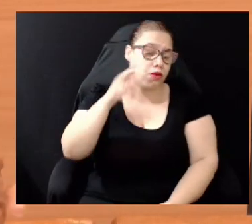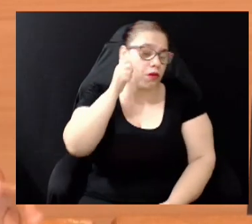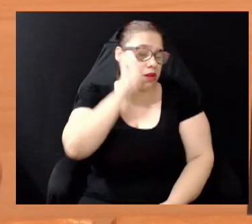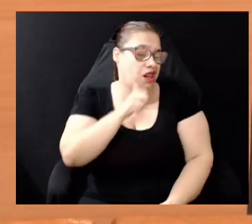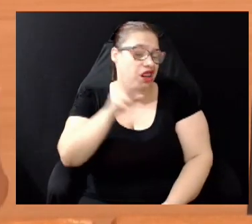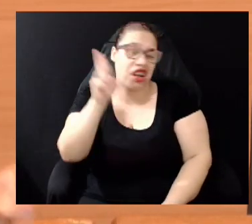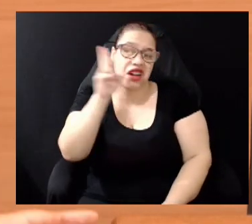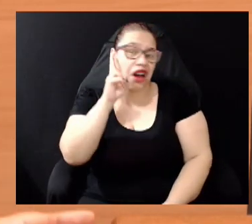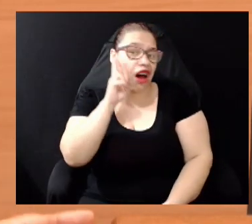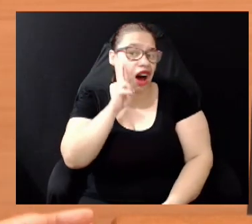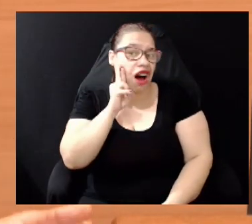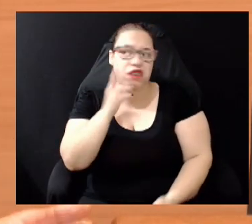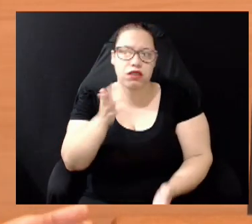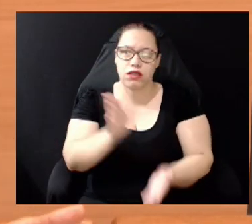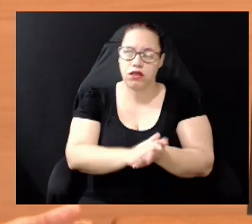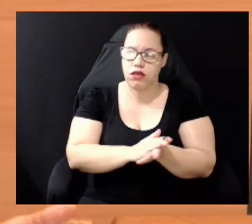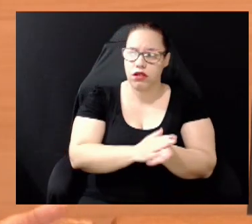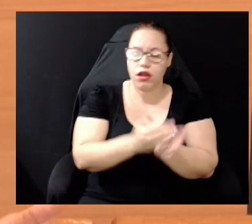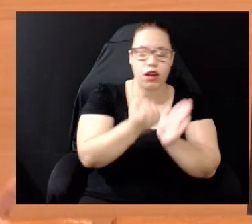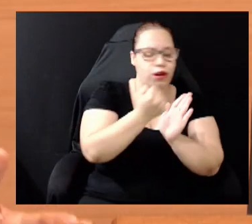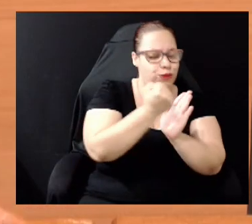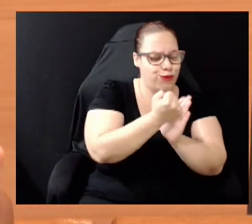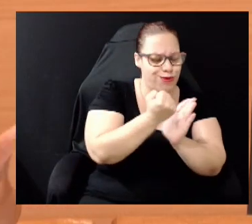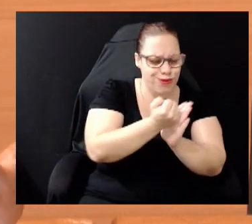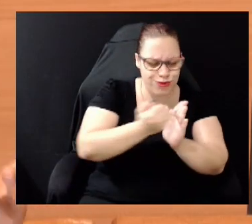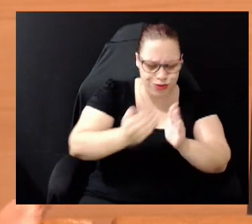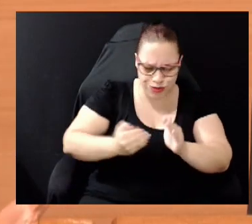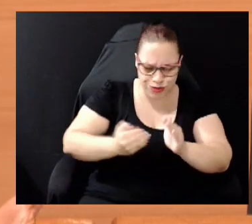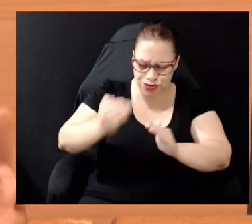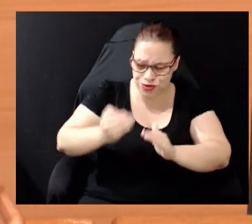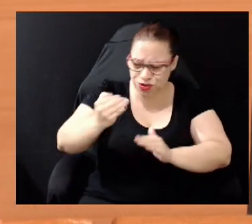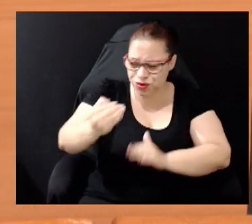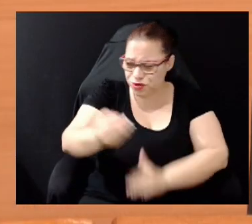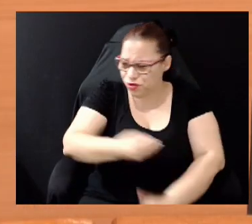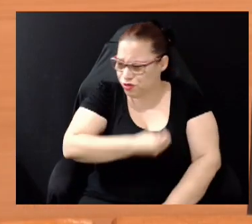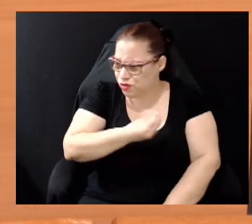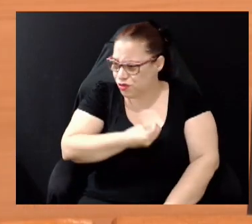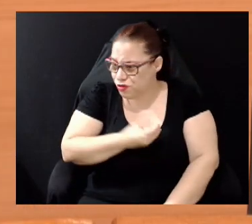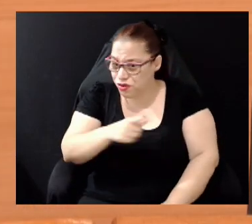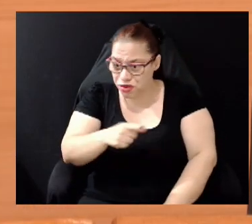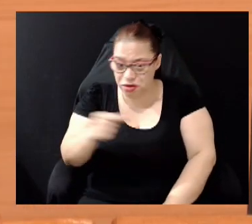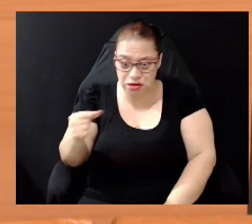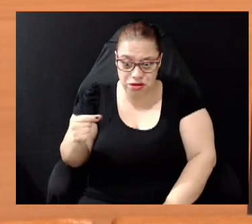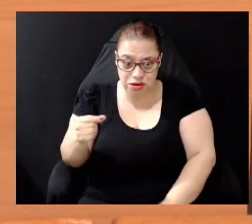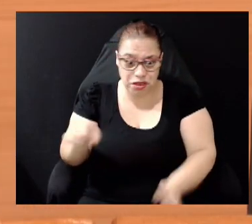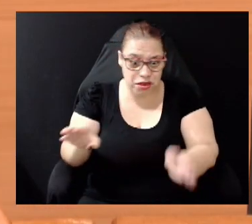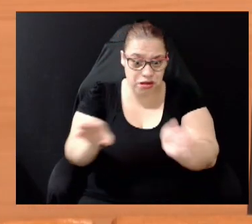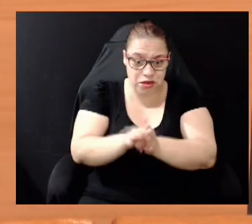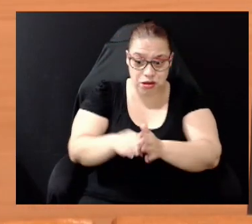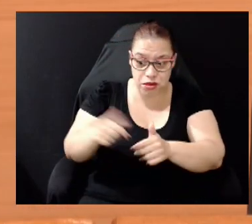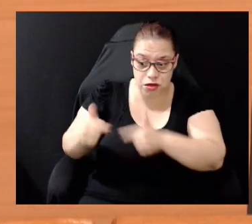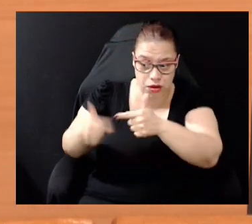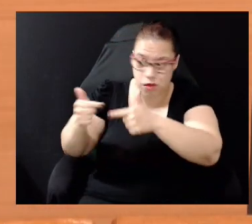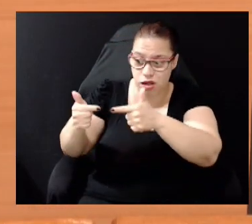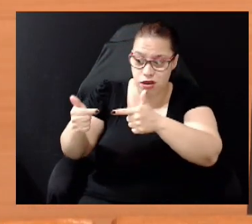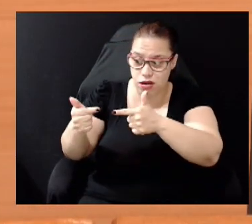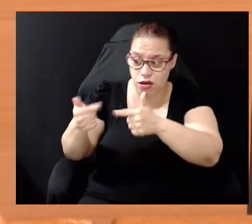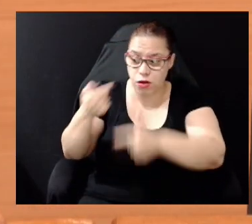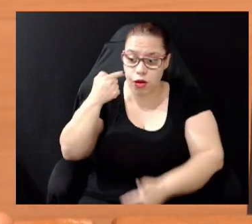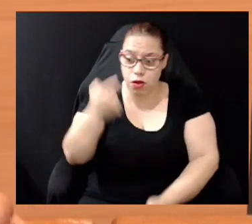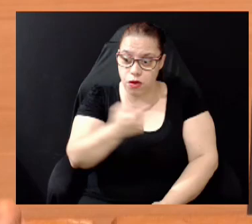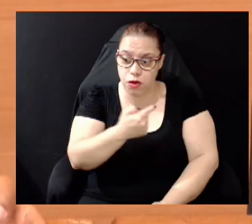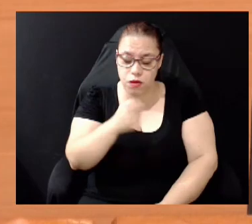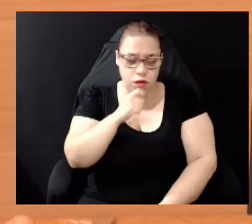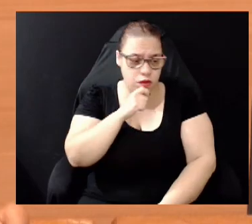são marcas que a gente carrega muitas vezes para uma vida inteira. Então, quando a gente sai dele, a gente chega no mercado de trabalho, nós mulheres vimos